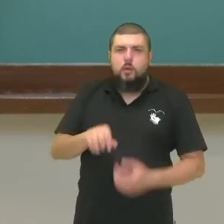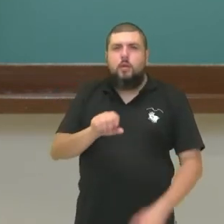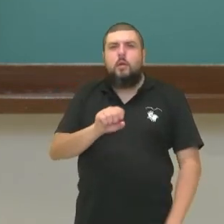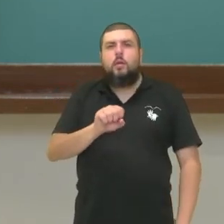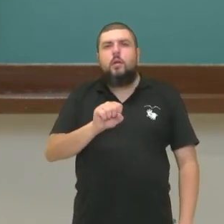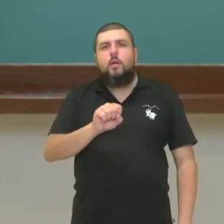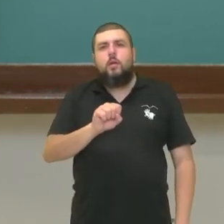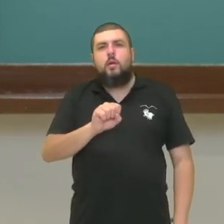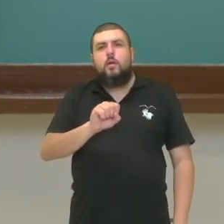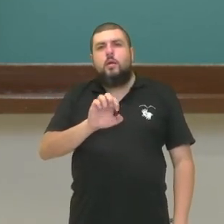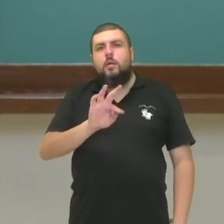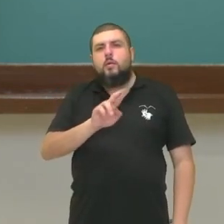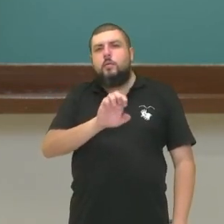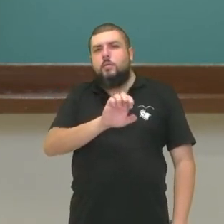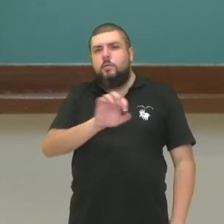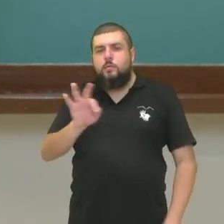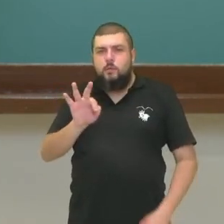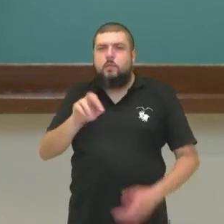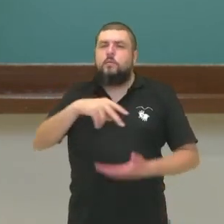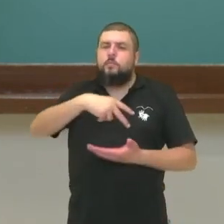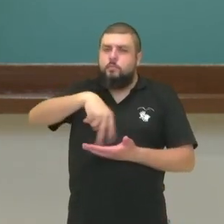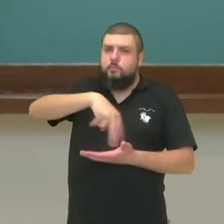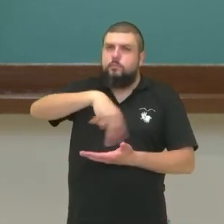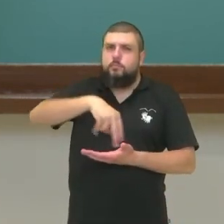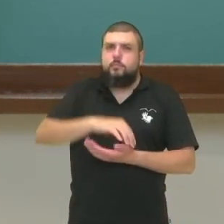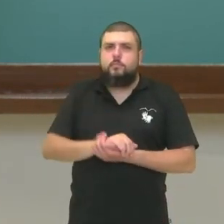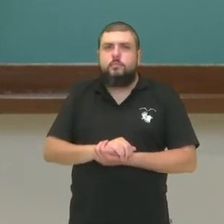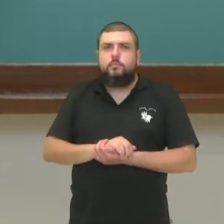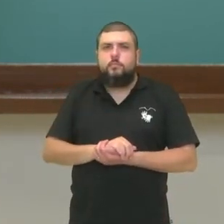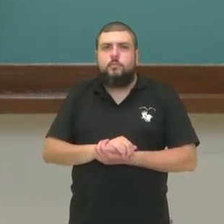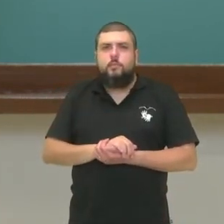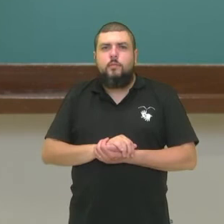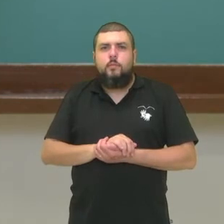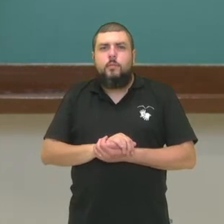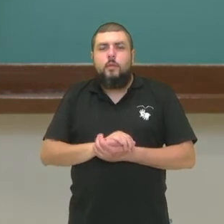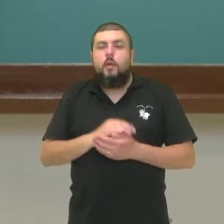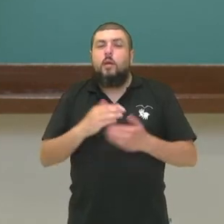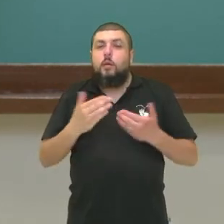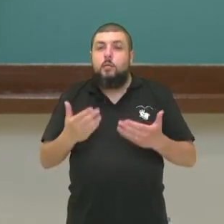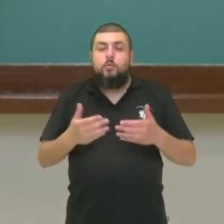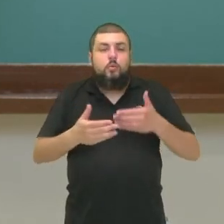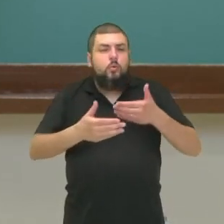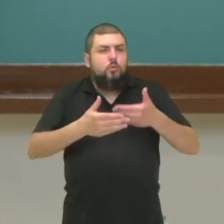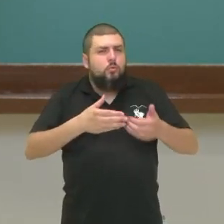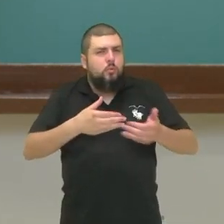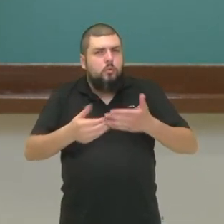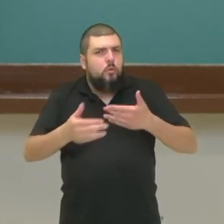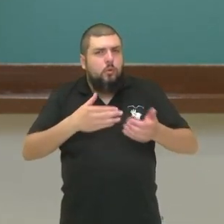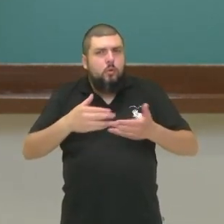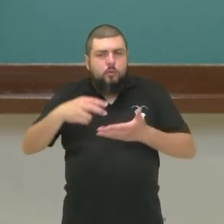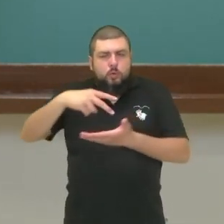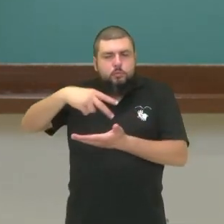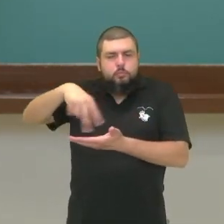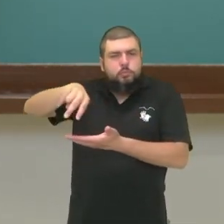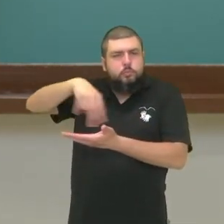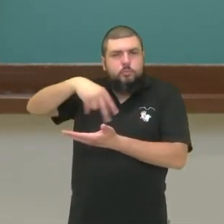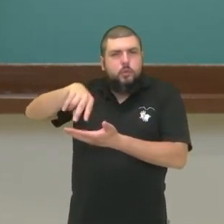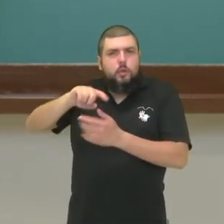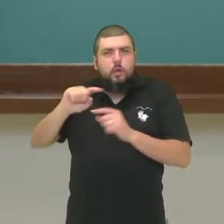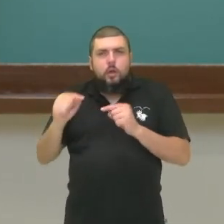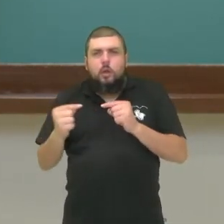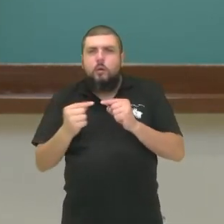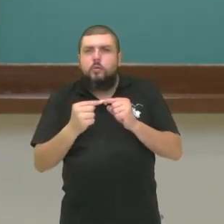danças urbanas. Então, todo ritmo que está relacionado a essa característica de dança urbana é